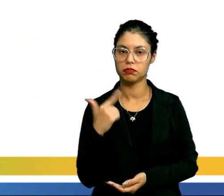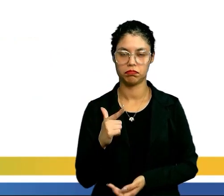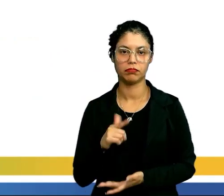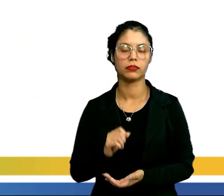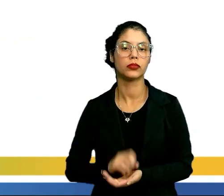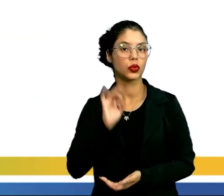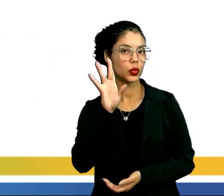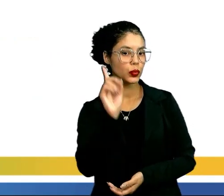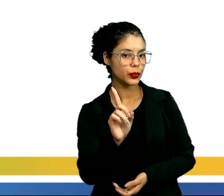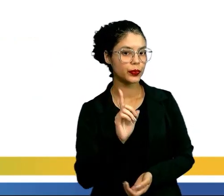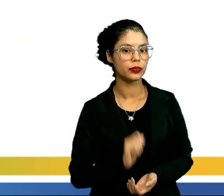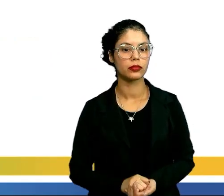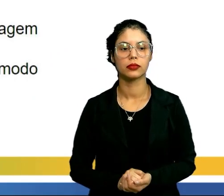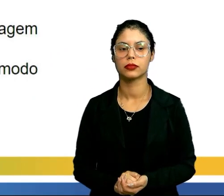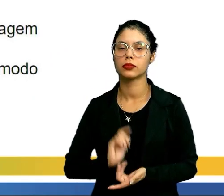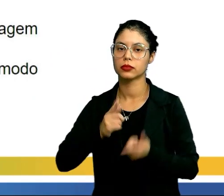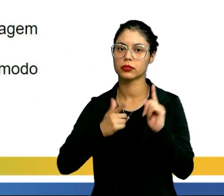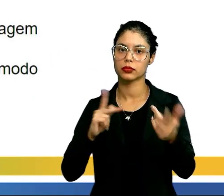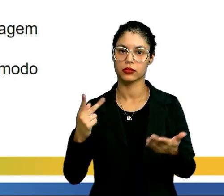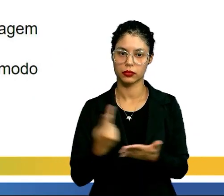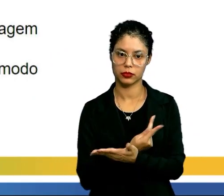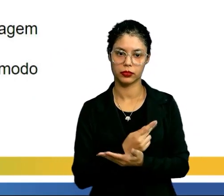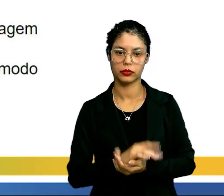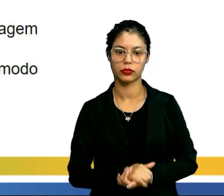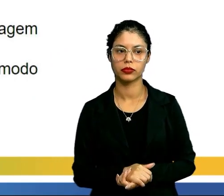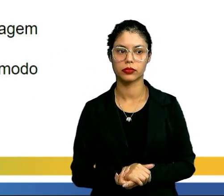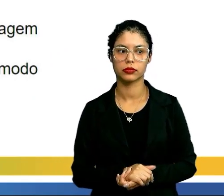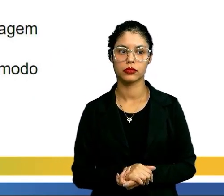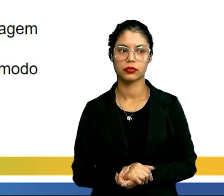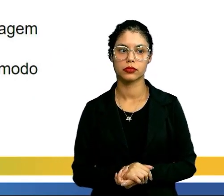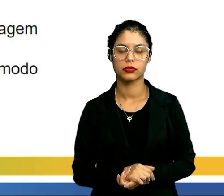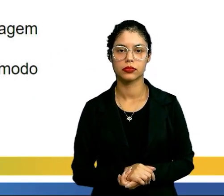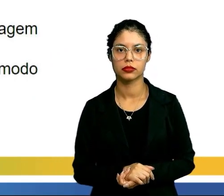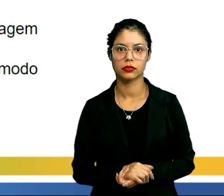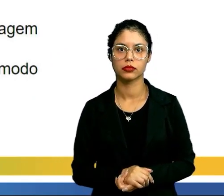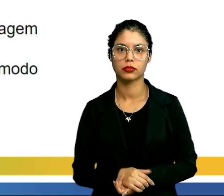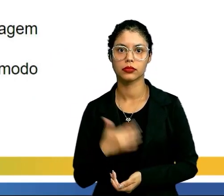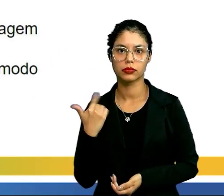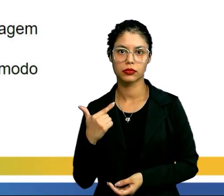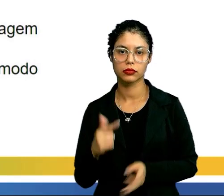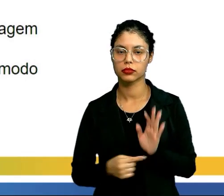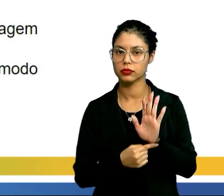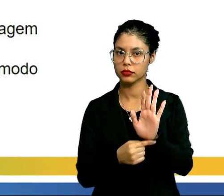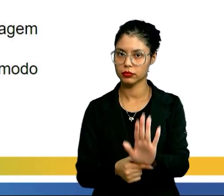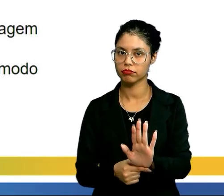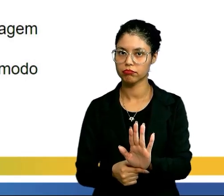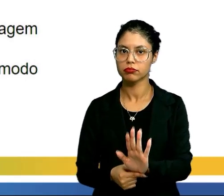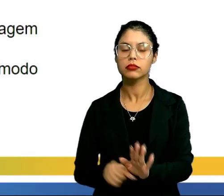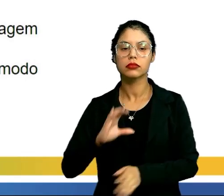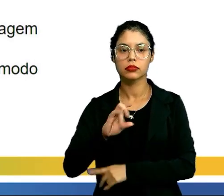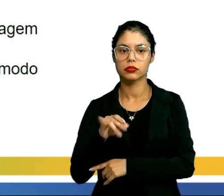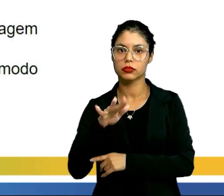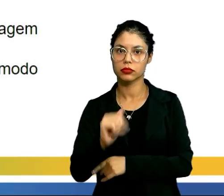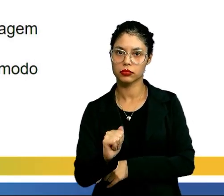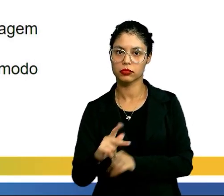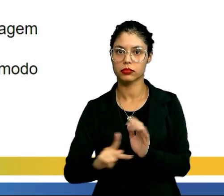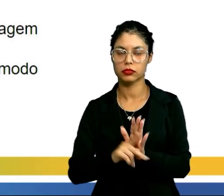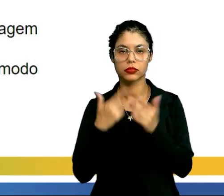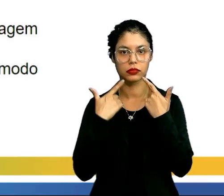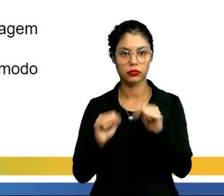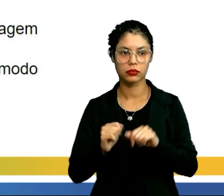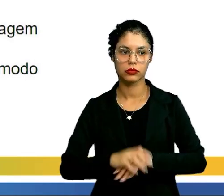excesso, só temos um. Então, a letra A ela estaria errada, tá, gente? Não temos aí a presença da função conativa da